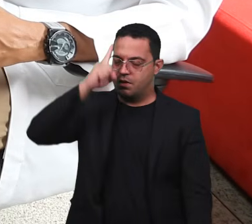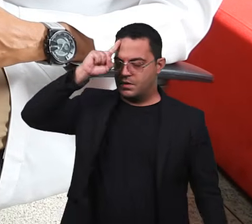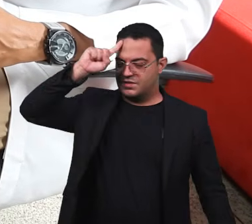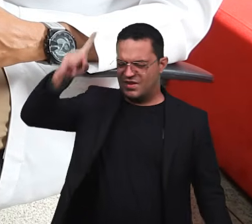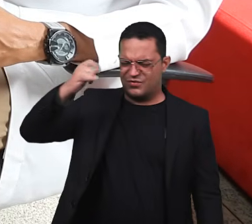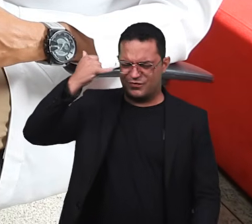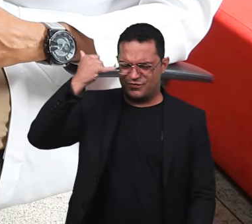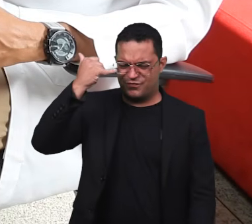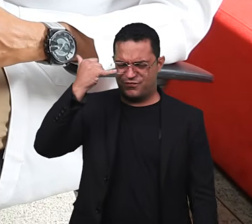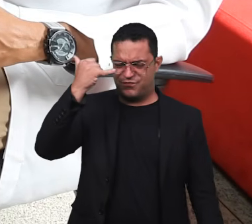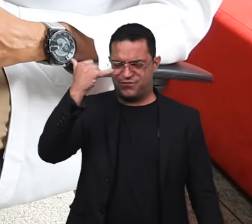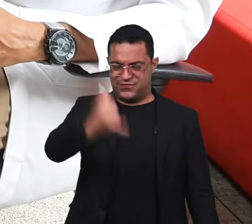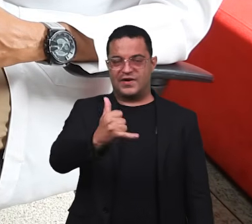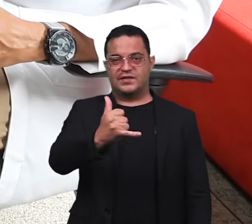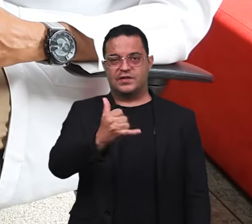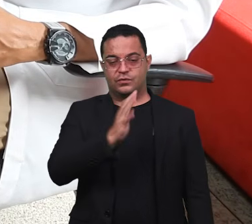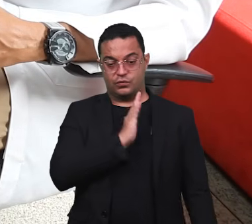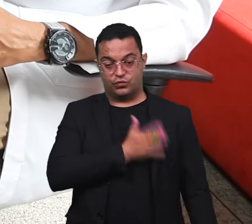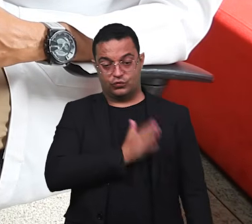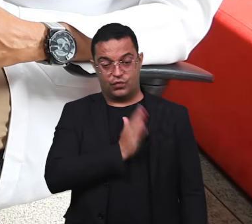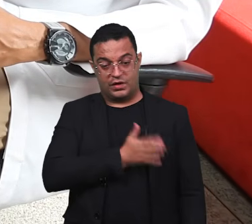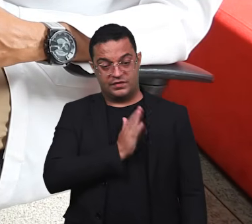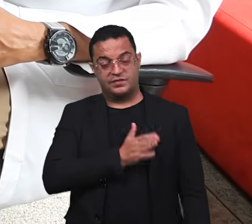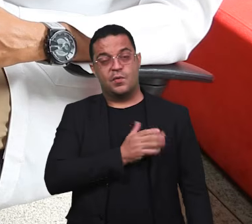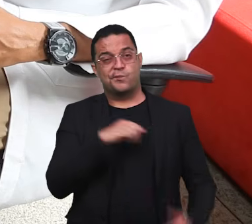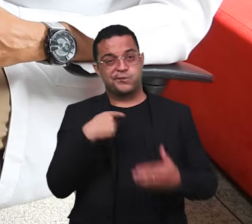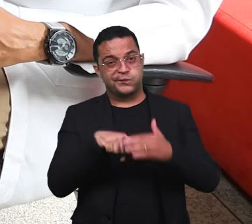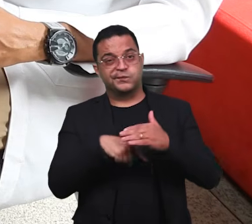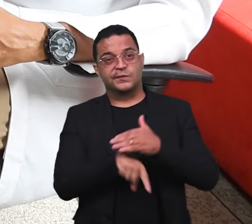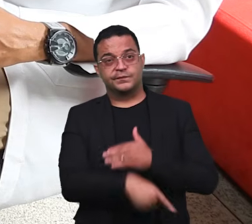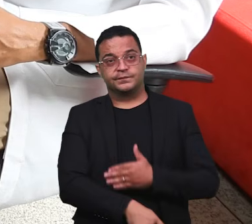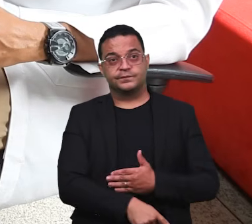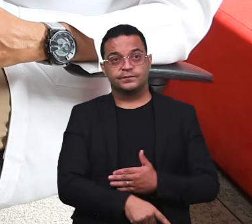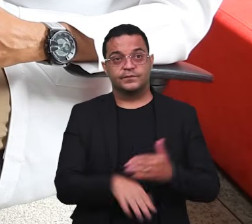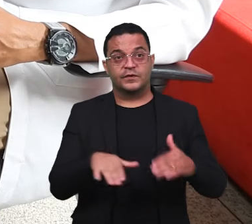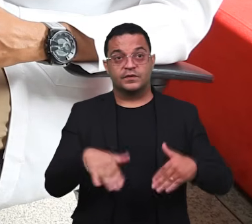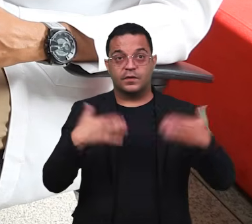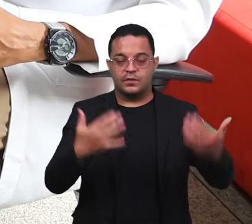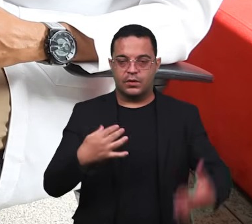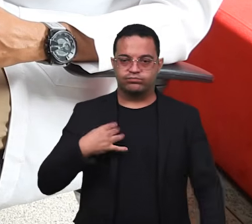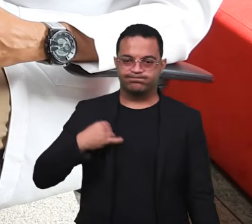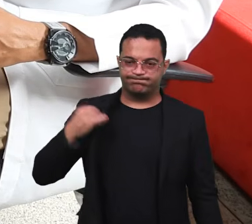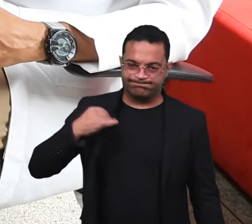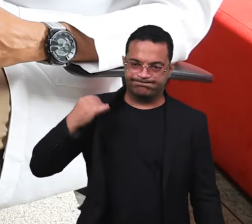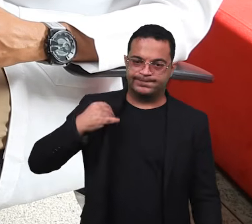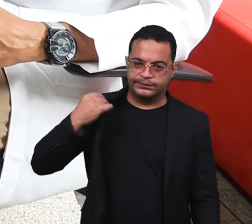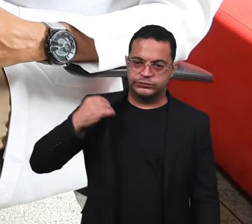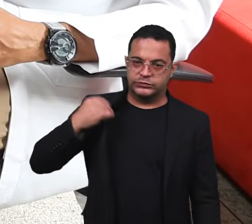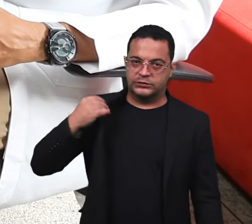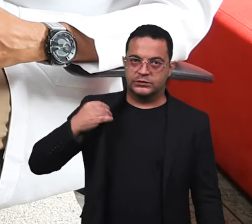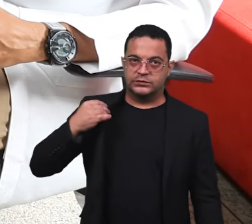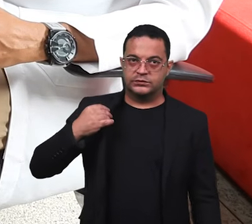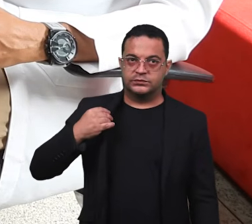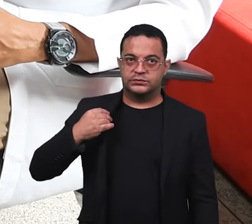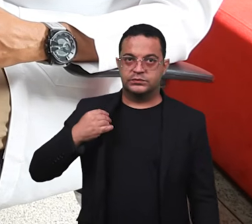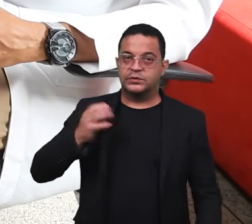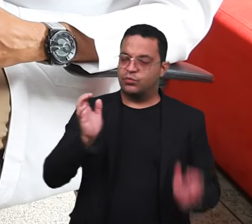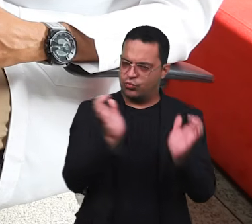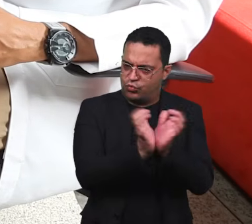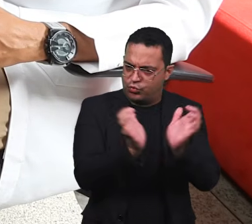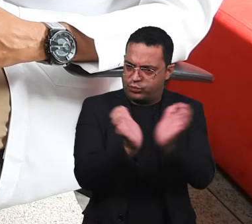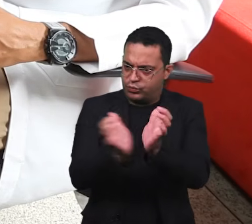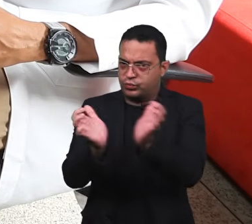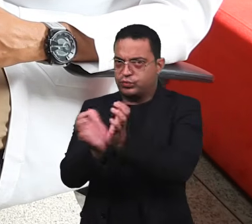subimos e descemos e Deus não fala profundamente ao nosso coração. Então, nós somos